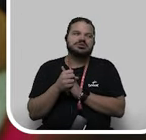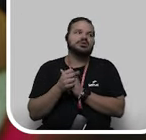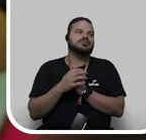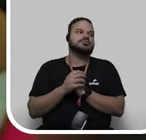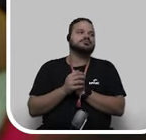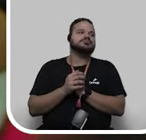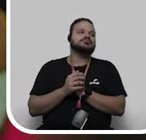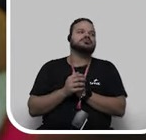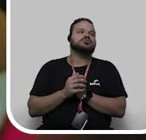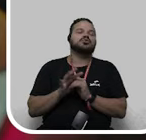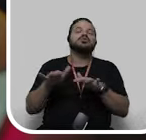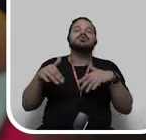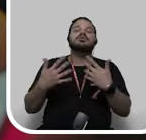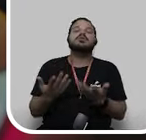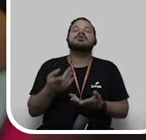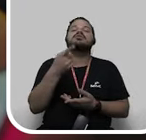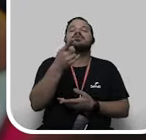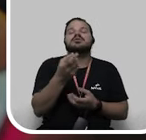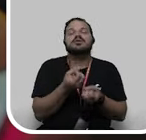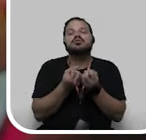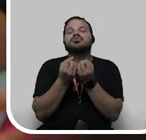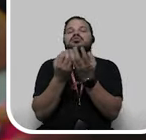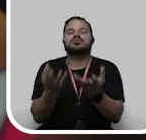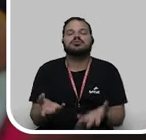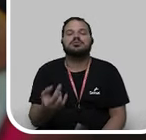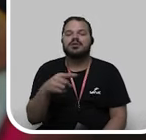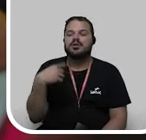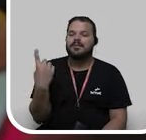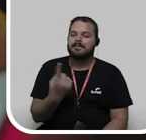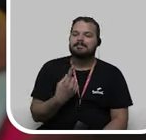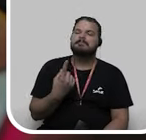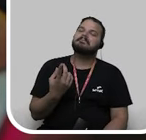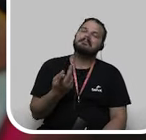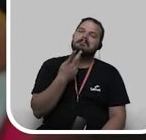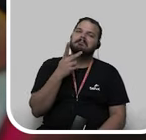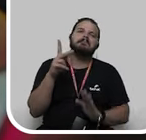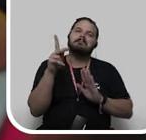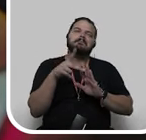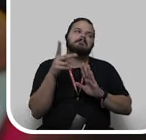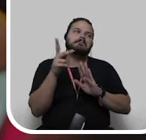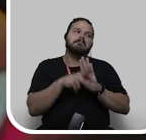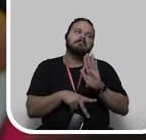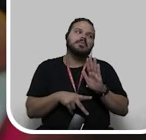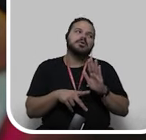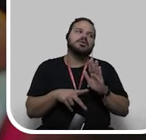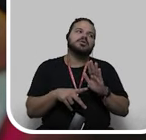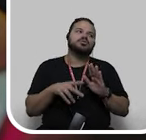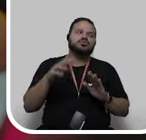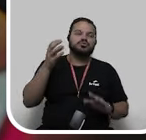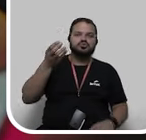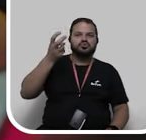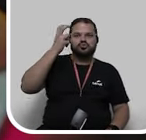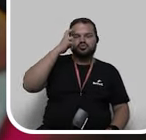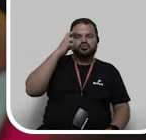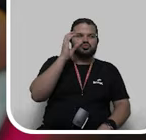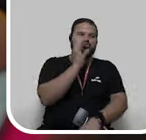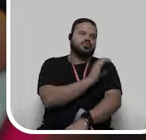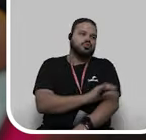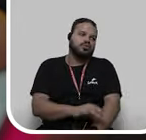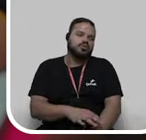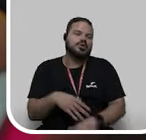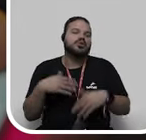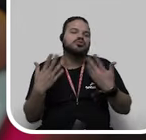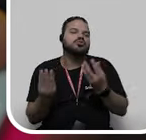vocês sugerem, planos culturais, como é que se trabalha isso, né, dentro lá